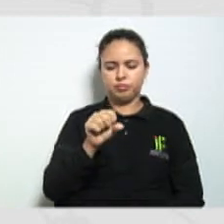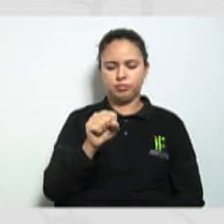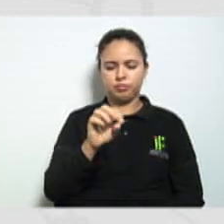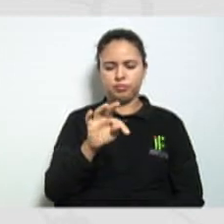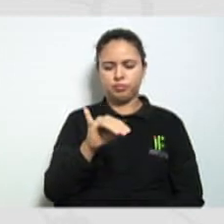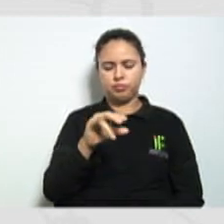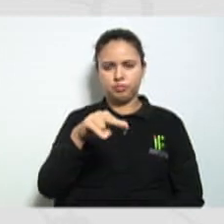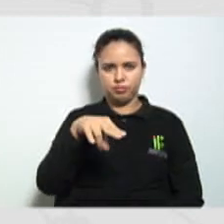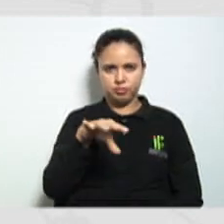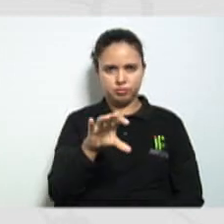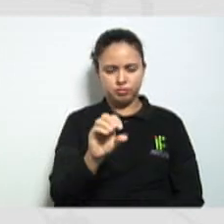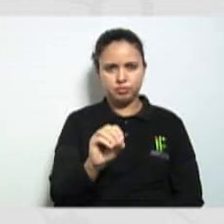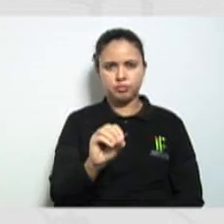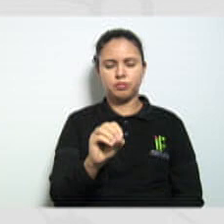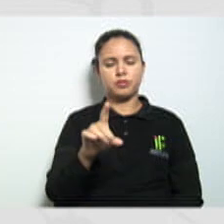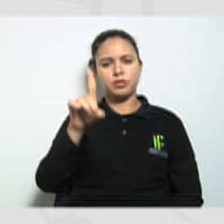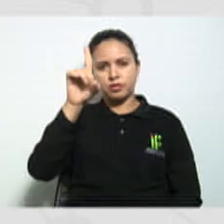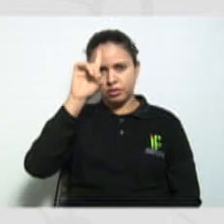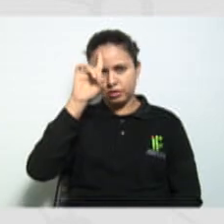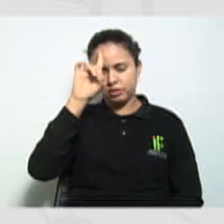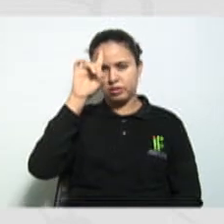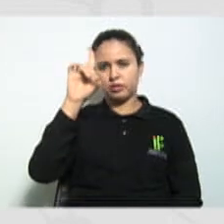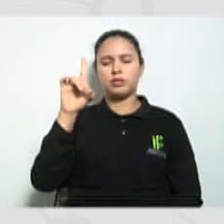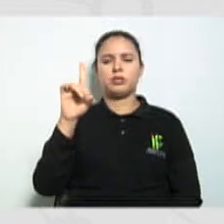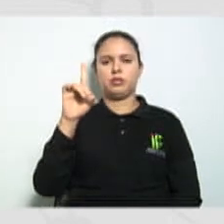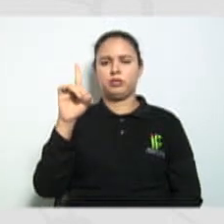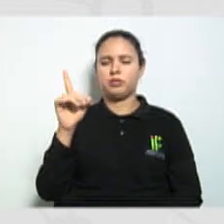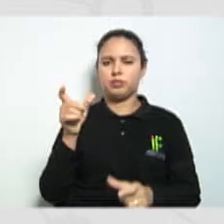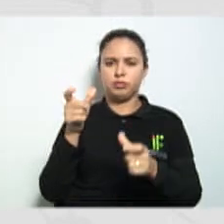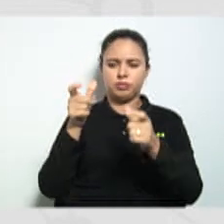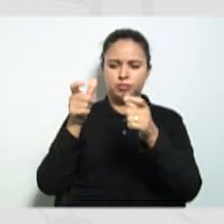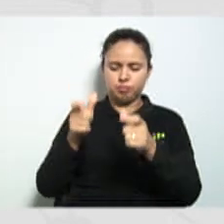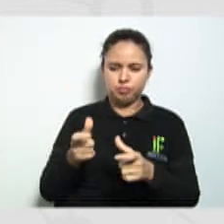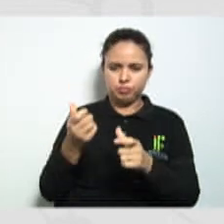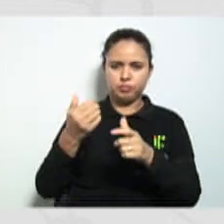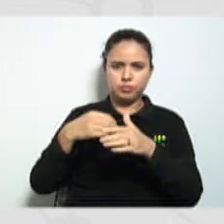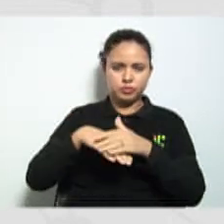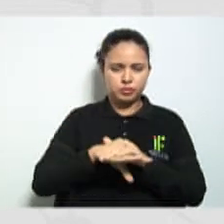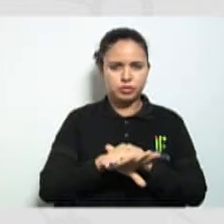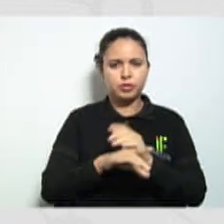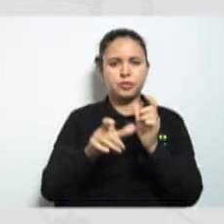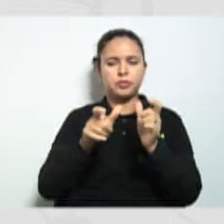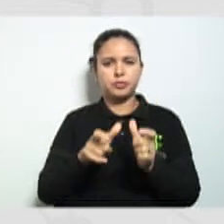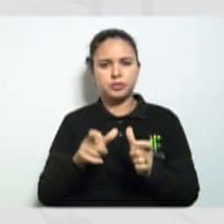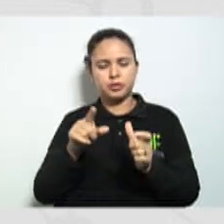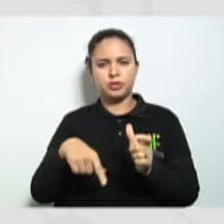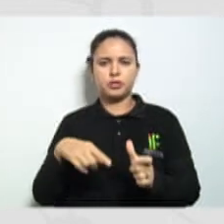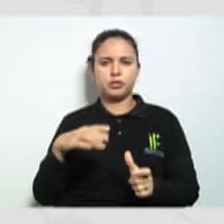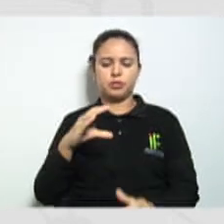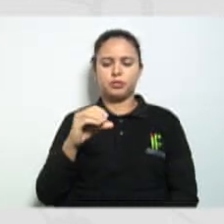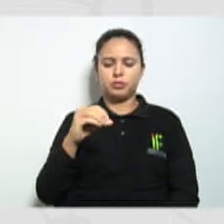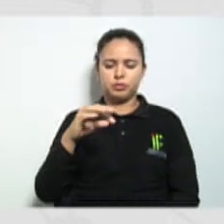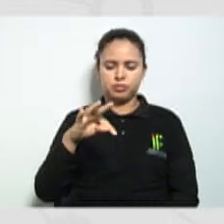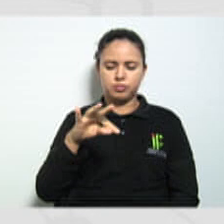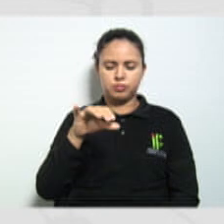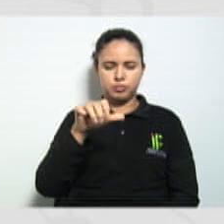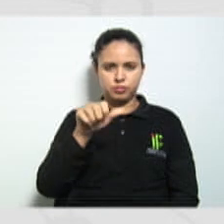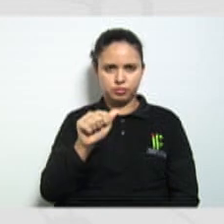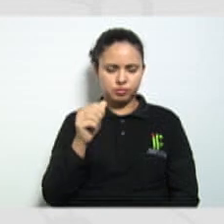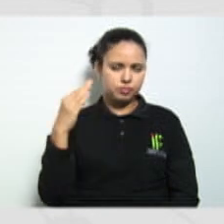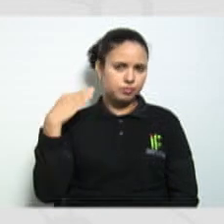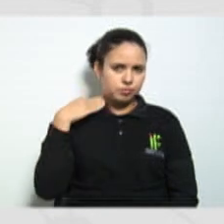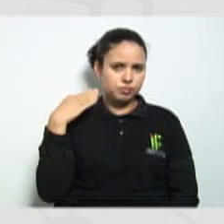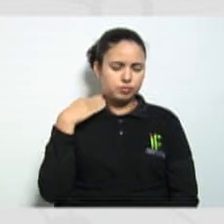a cooperativa recebeu, foi para a conta do Banco do Brasil da cooperativa. Olha só, um débito